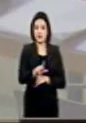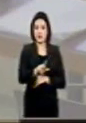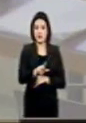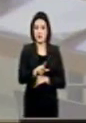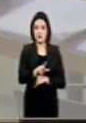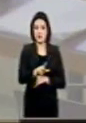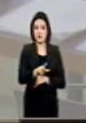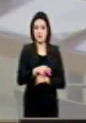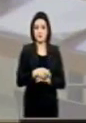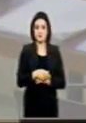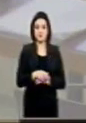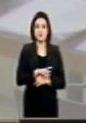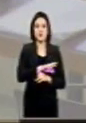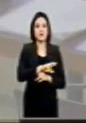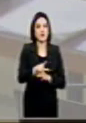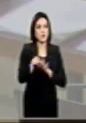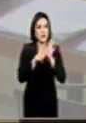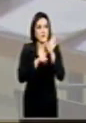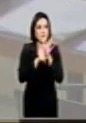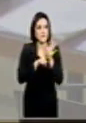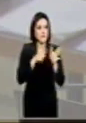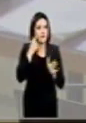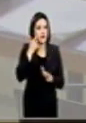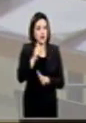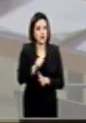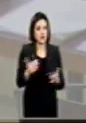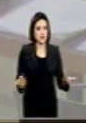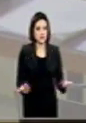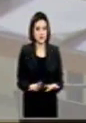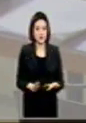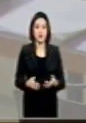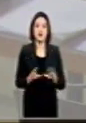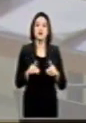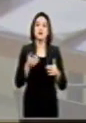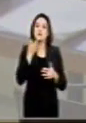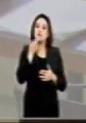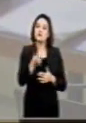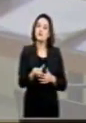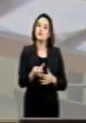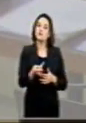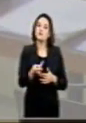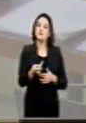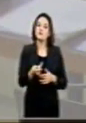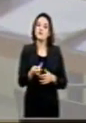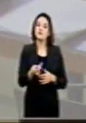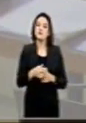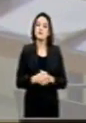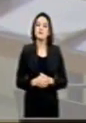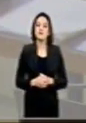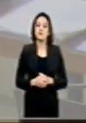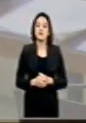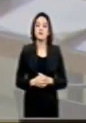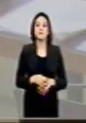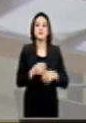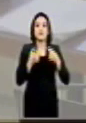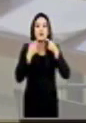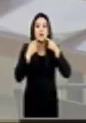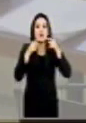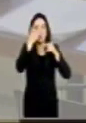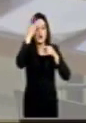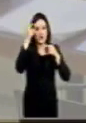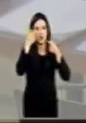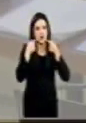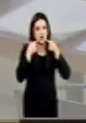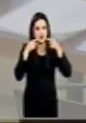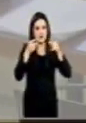de exame. Feito esse registro, pondero que, no ponto, o reclamante articula que o Senado